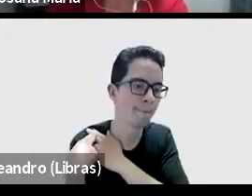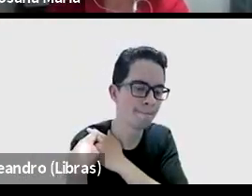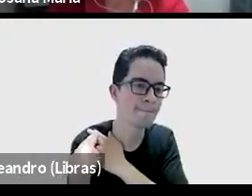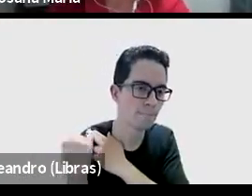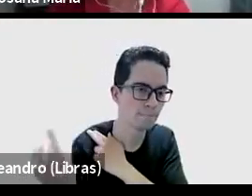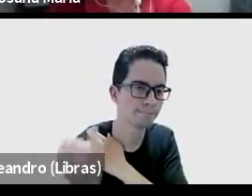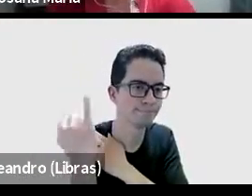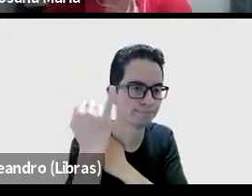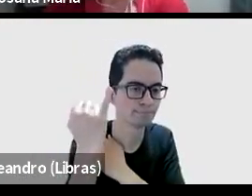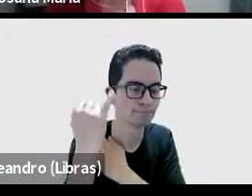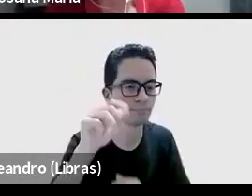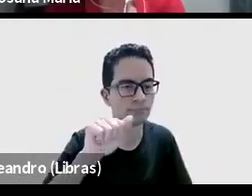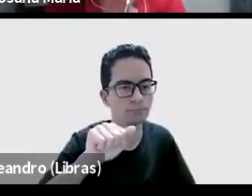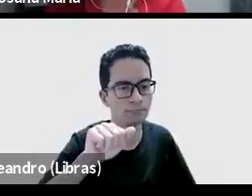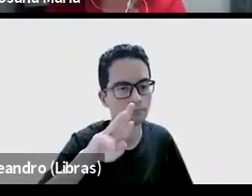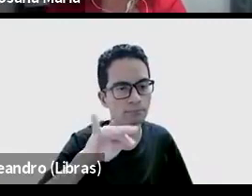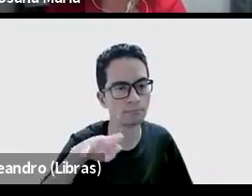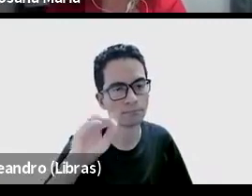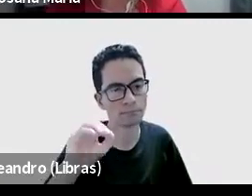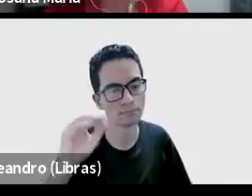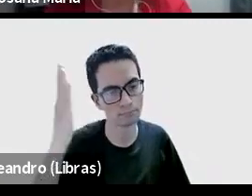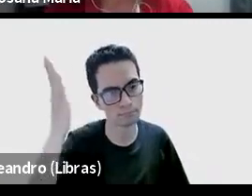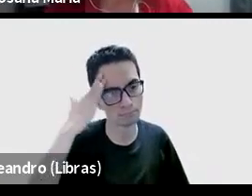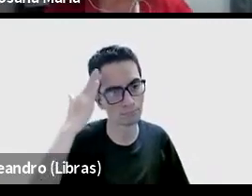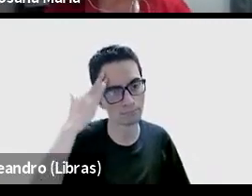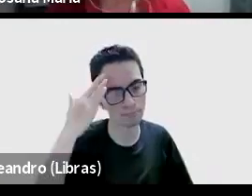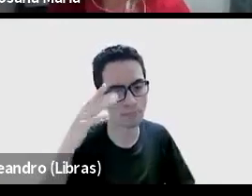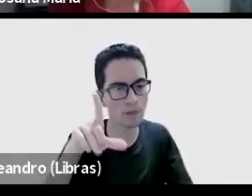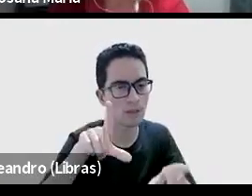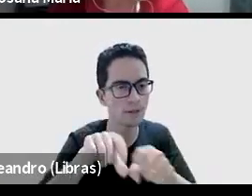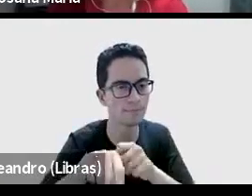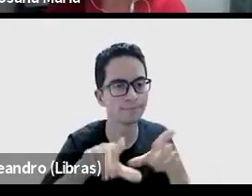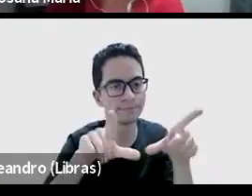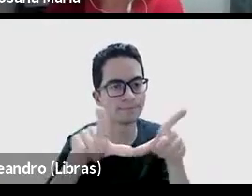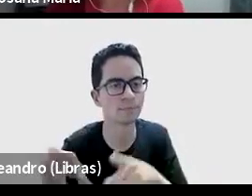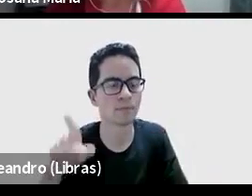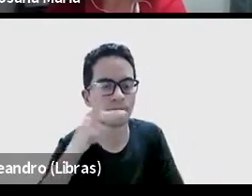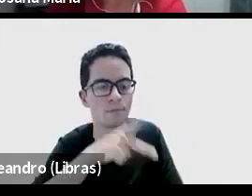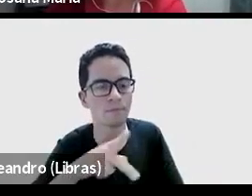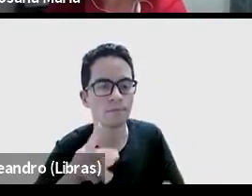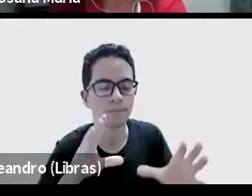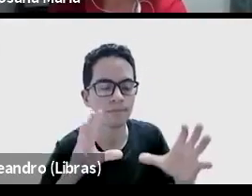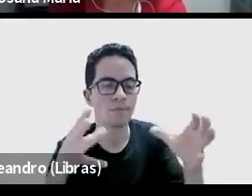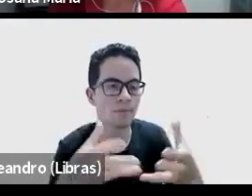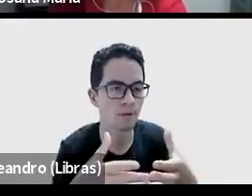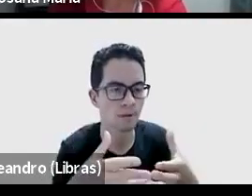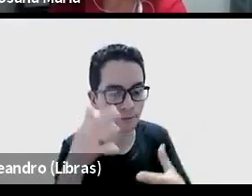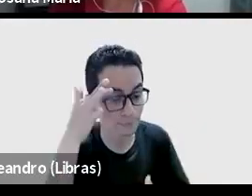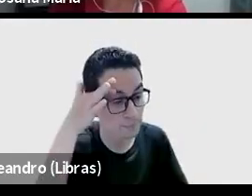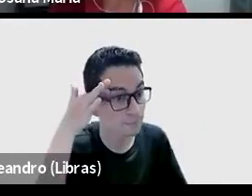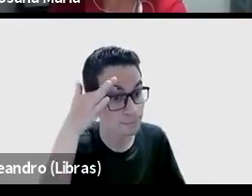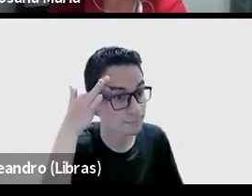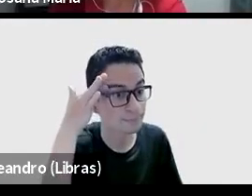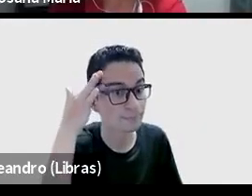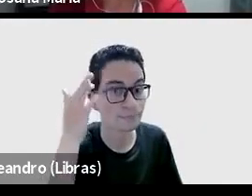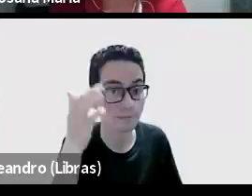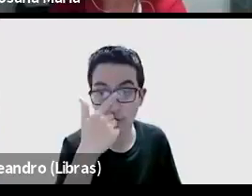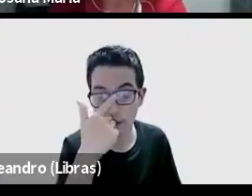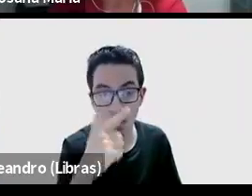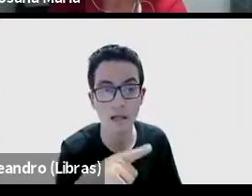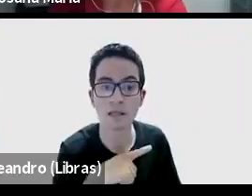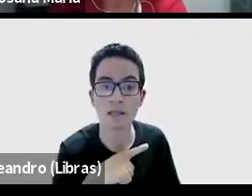aí um artigo que eu escrevi para a formação de professores, em que eu faço o levantamento